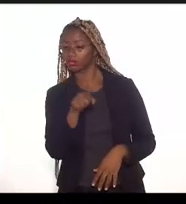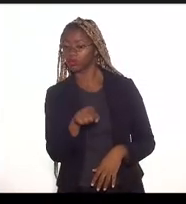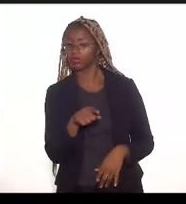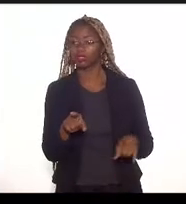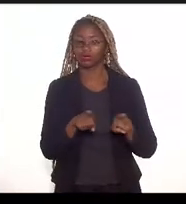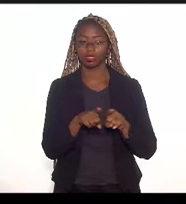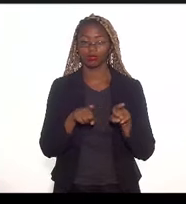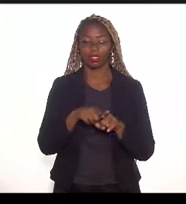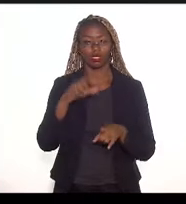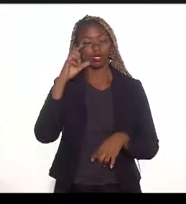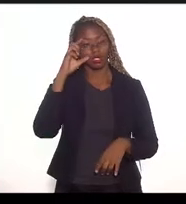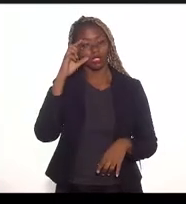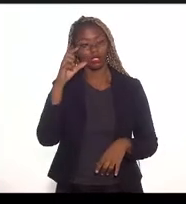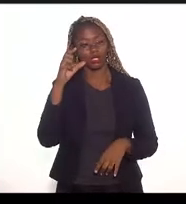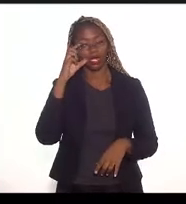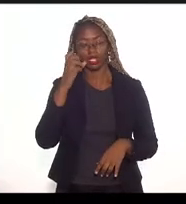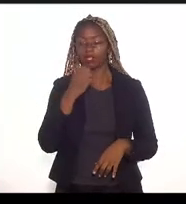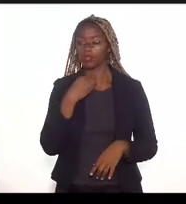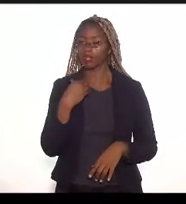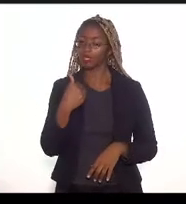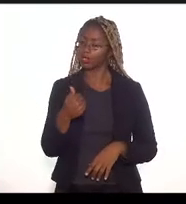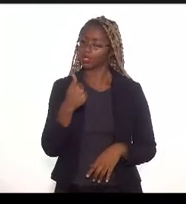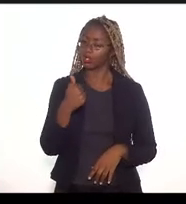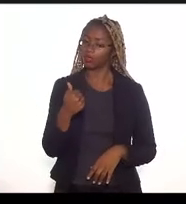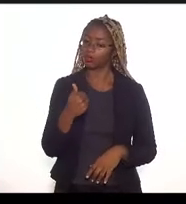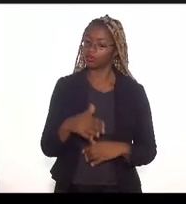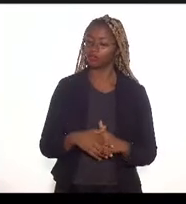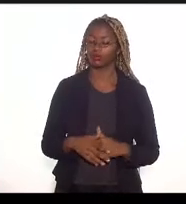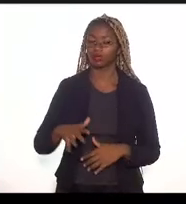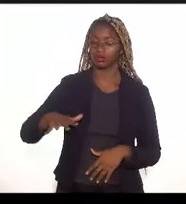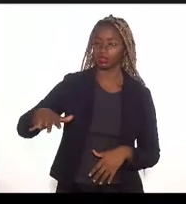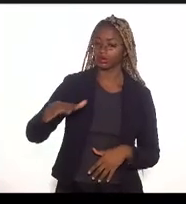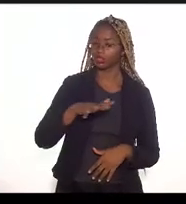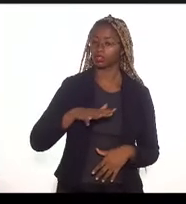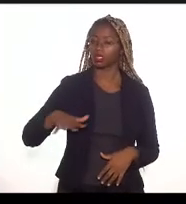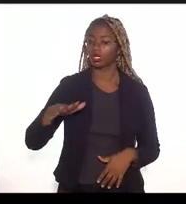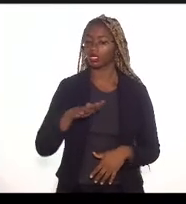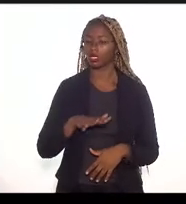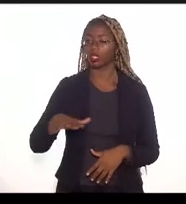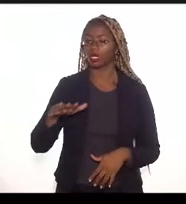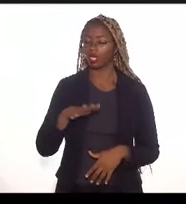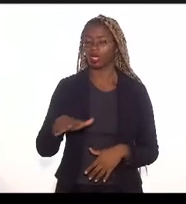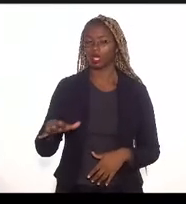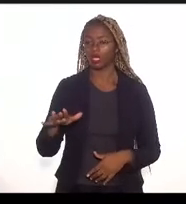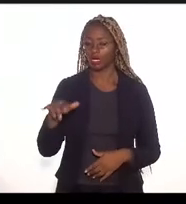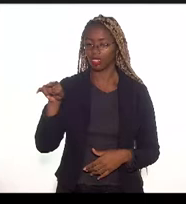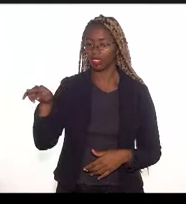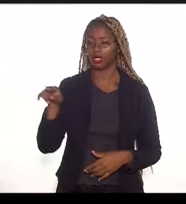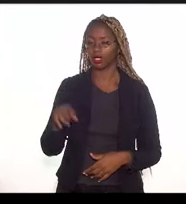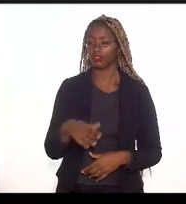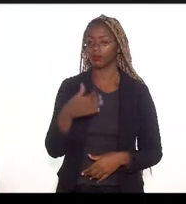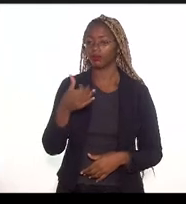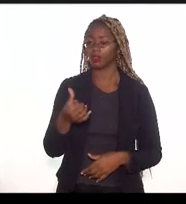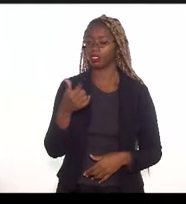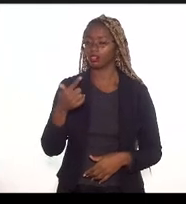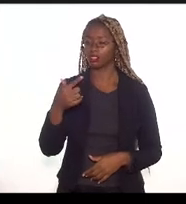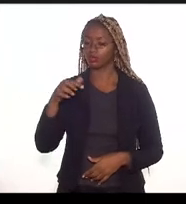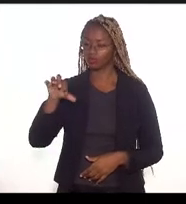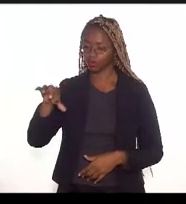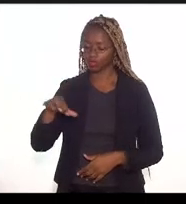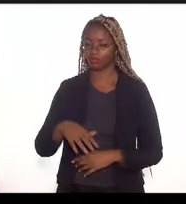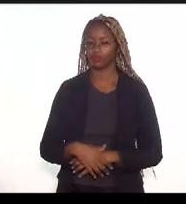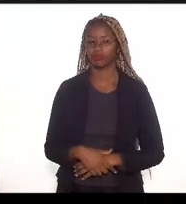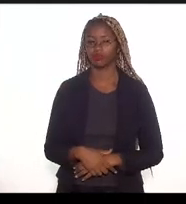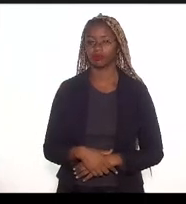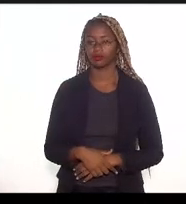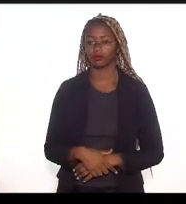bem interessante, ali a área de Pinheiral, o Sul Fluminense, com relação a 6979. No ano biênio,